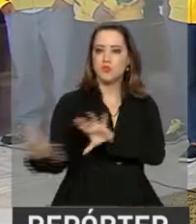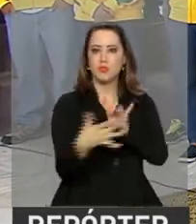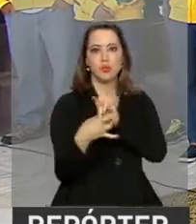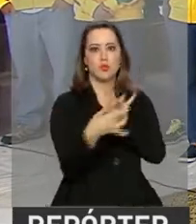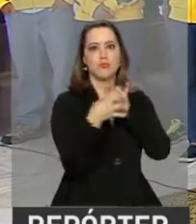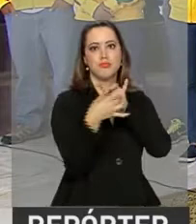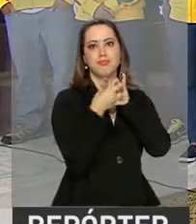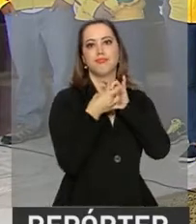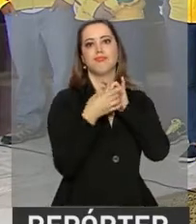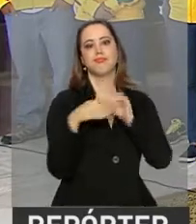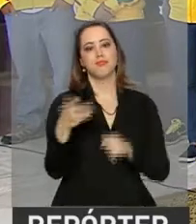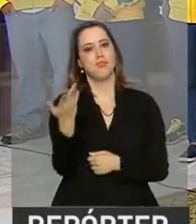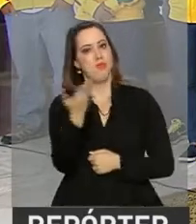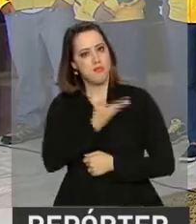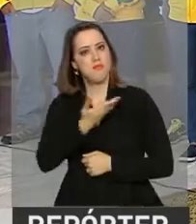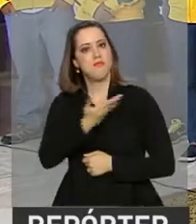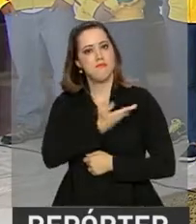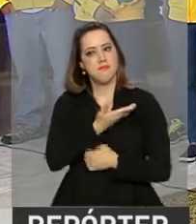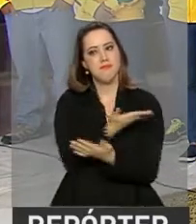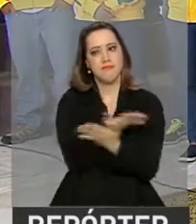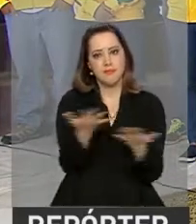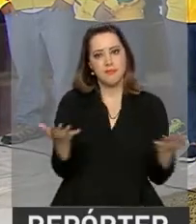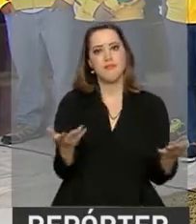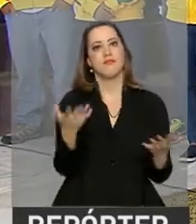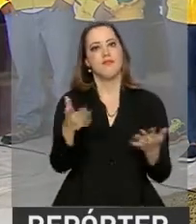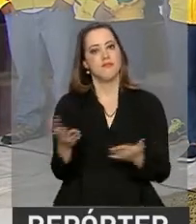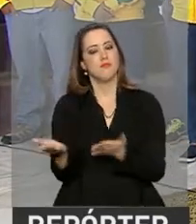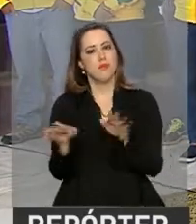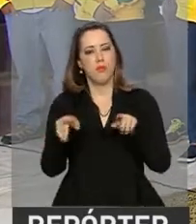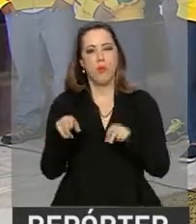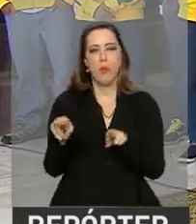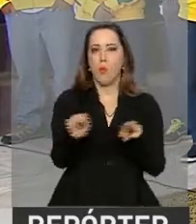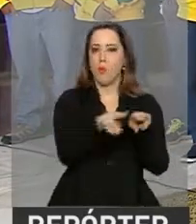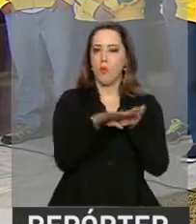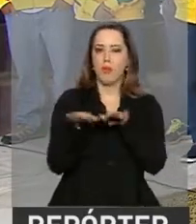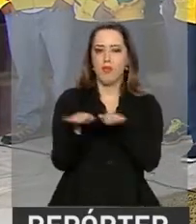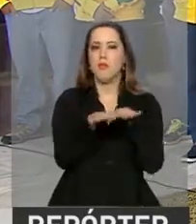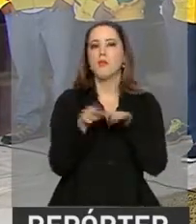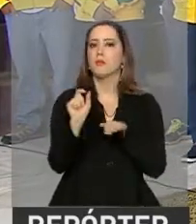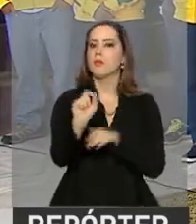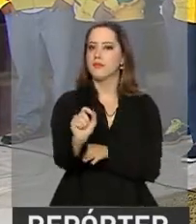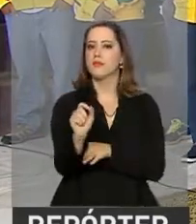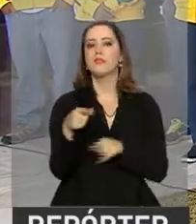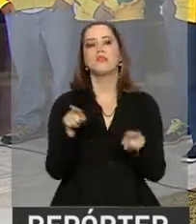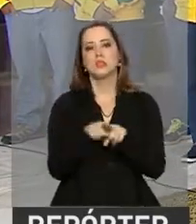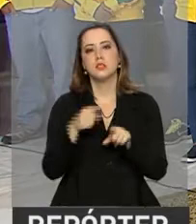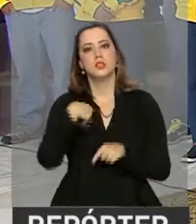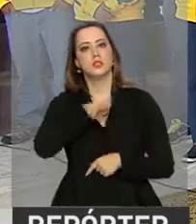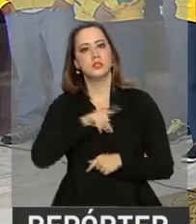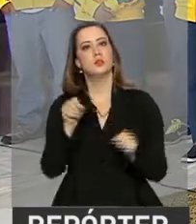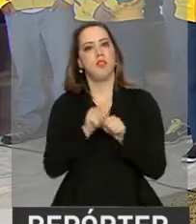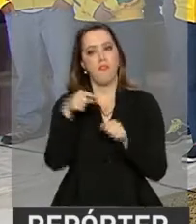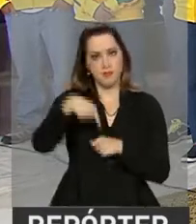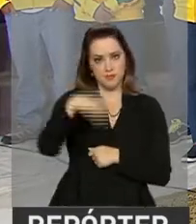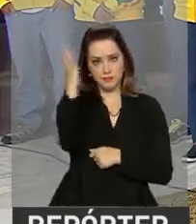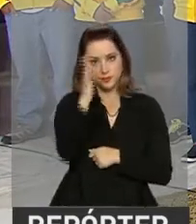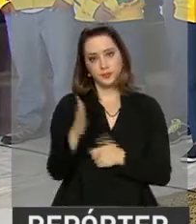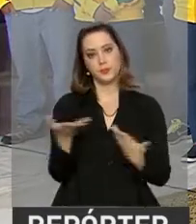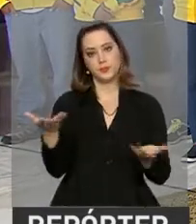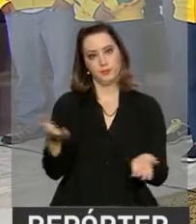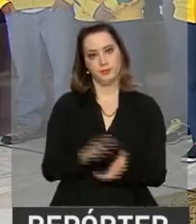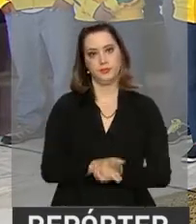e de fazer as amigas de fazê-las fraterna que é o que também estamos fazendo no brasil quer dizer quando